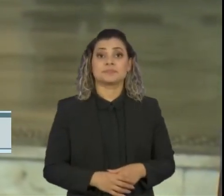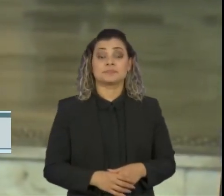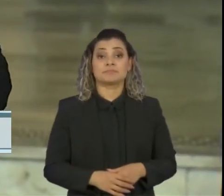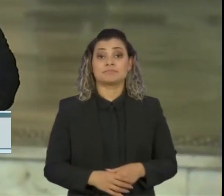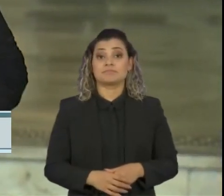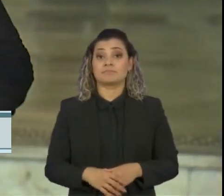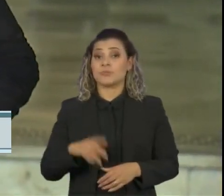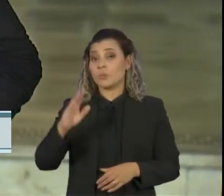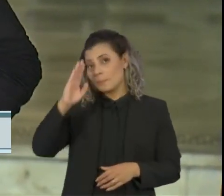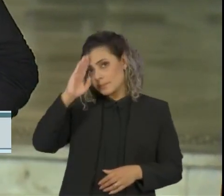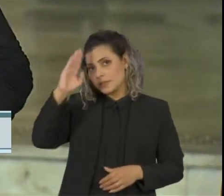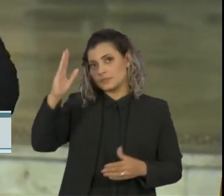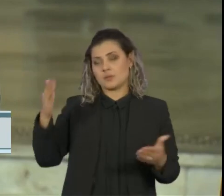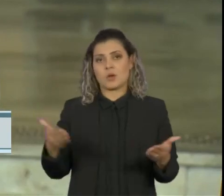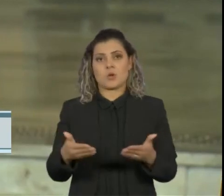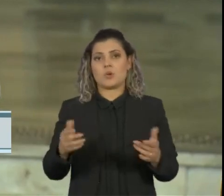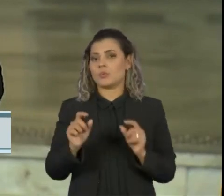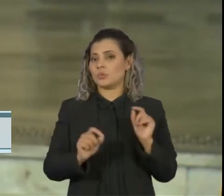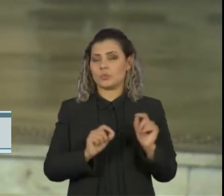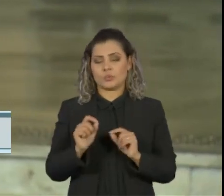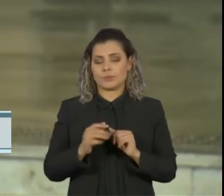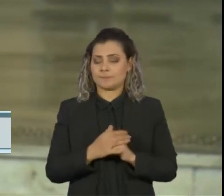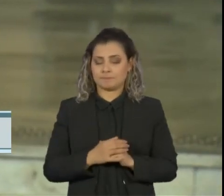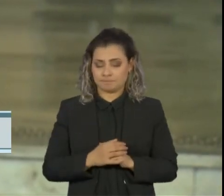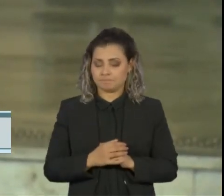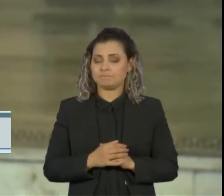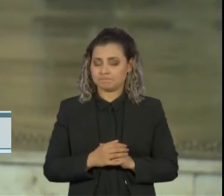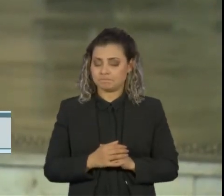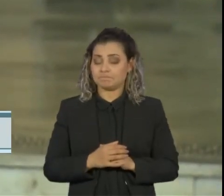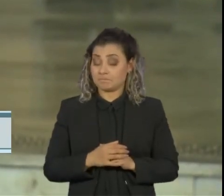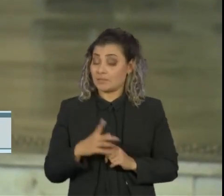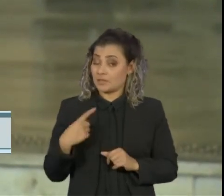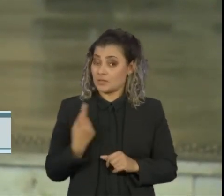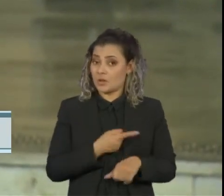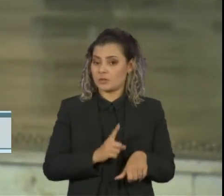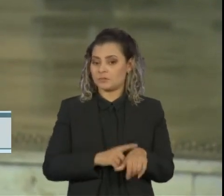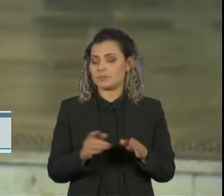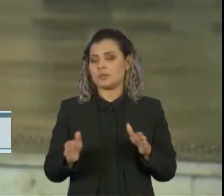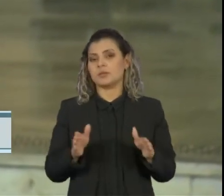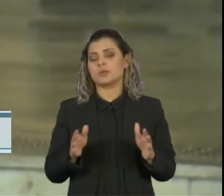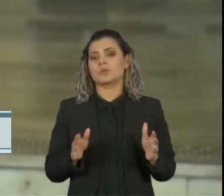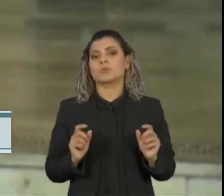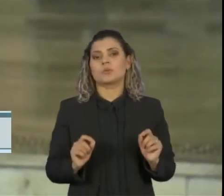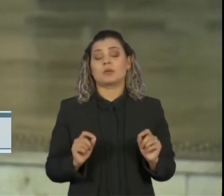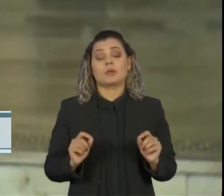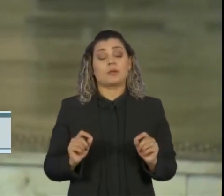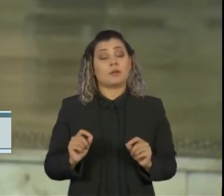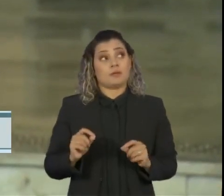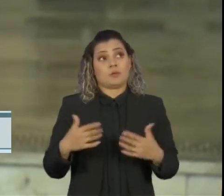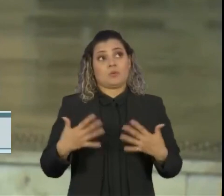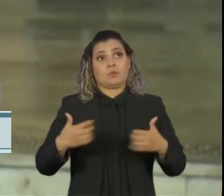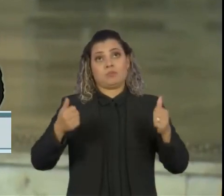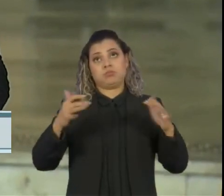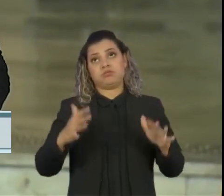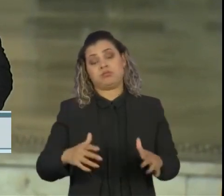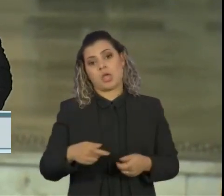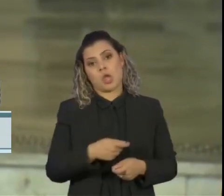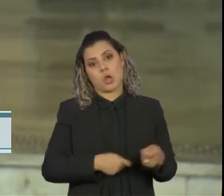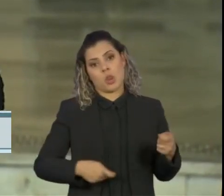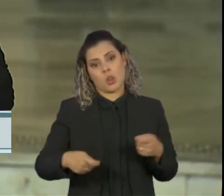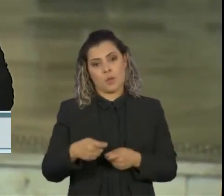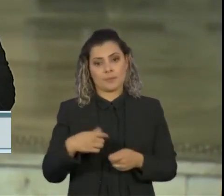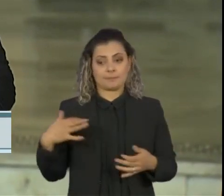o ponto principal aqui, assim, primeiro, nós estamos vivendo, do ponto de vista global, a maior crise econômica